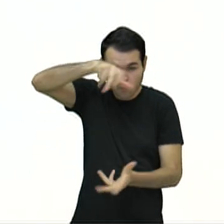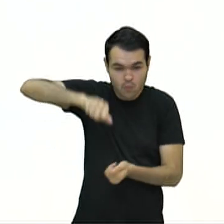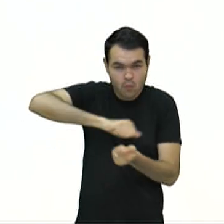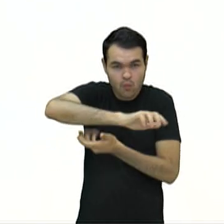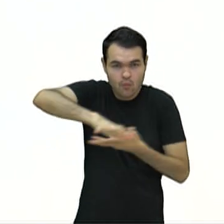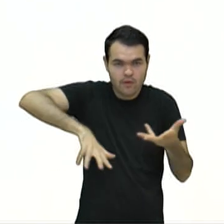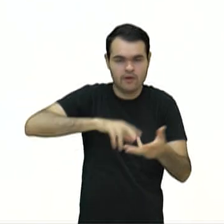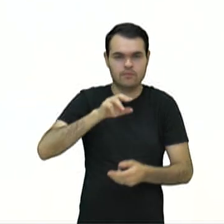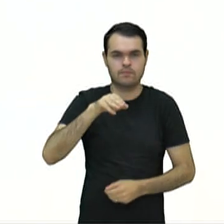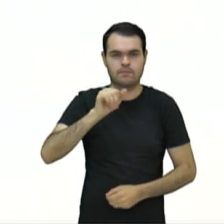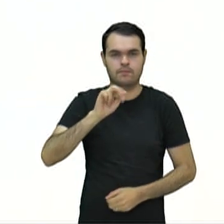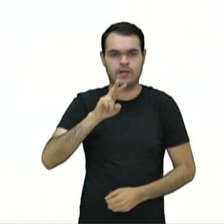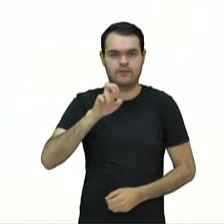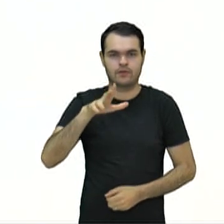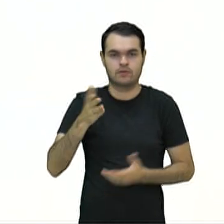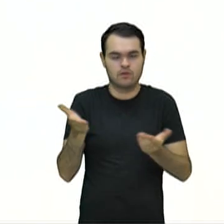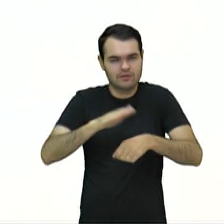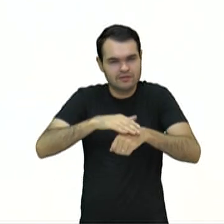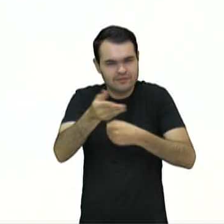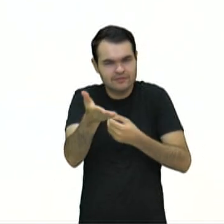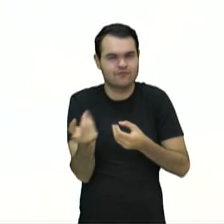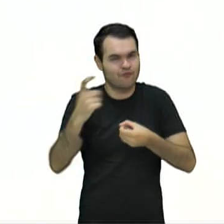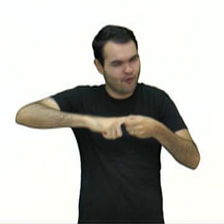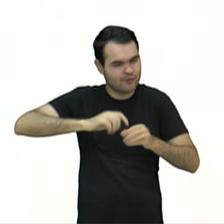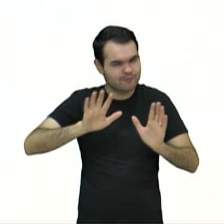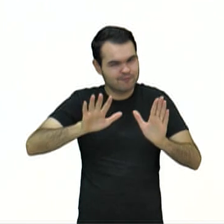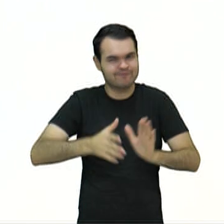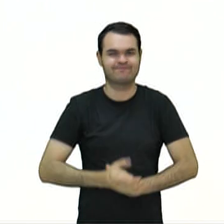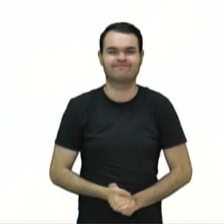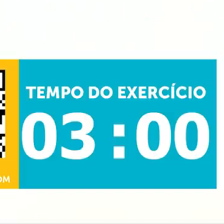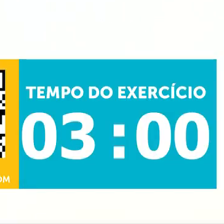ali para ajudar vocês. Vou dar um tempo e a gente já volta.